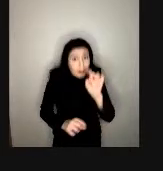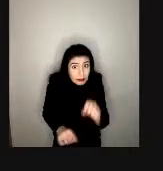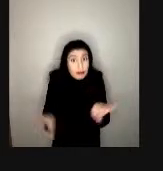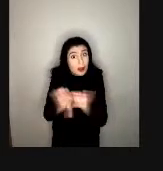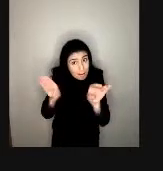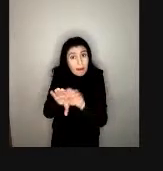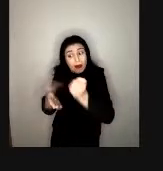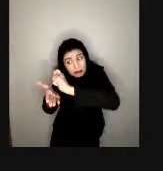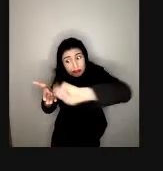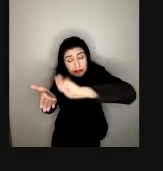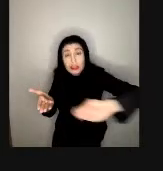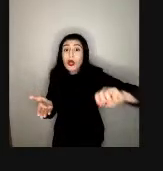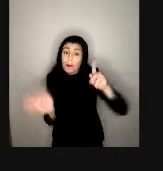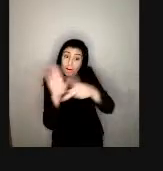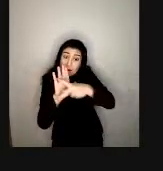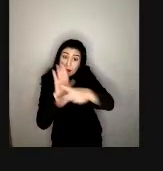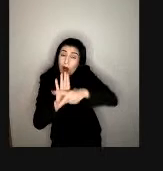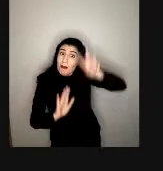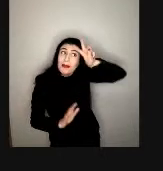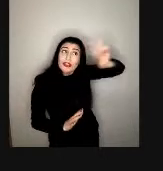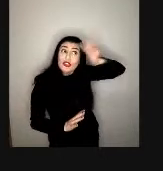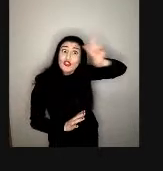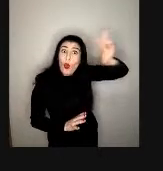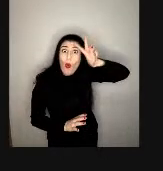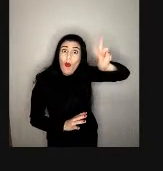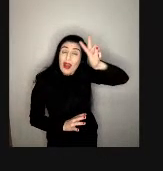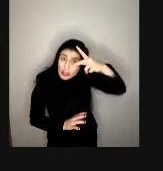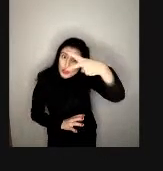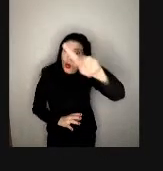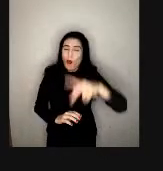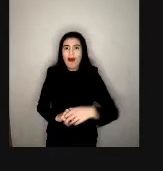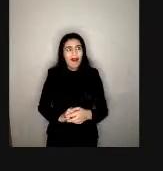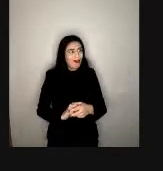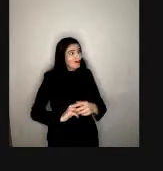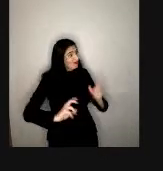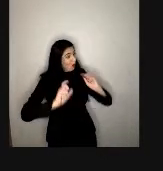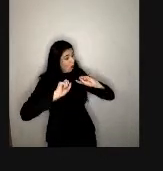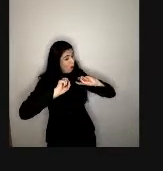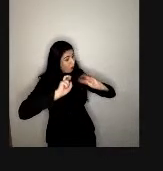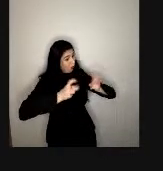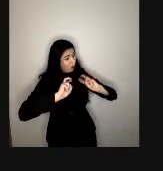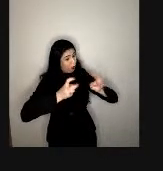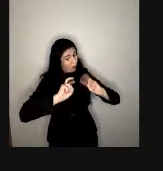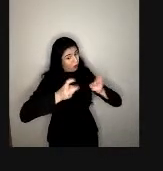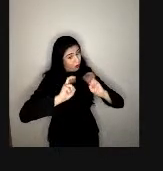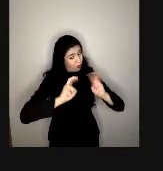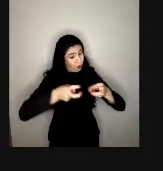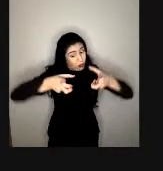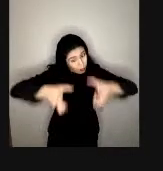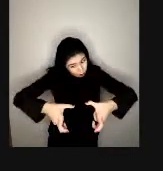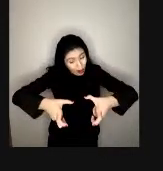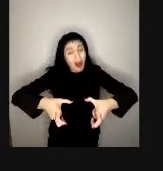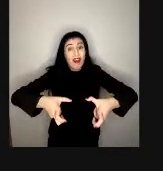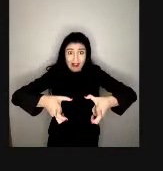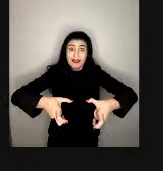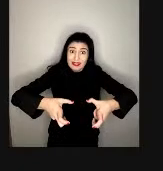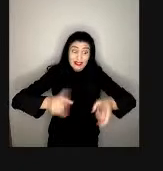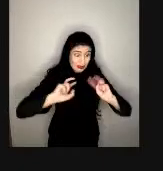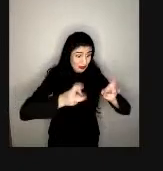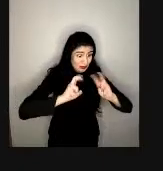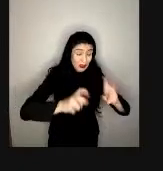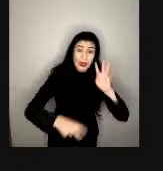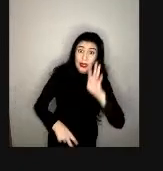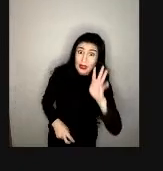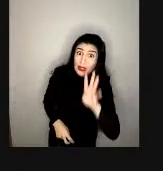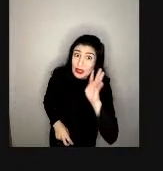o relato delas. Eu falei, nossa, no metrô, que loucura! E as pessoas fizeram isso, então, esse número de